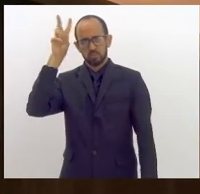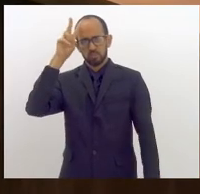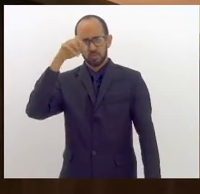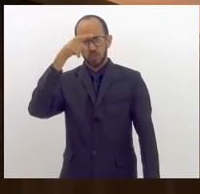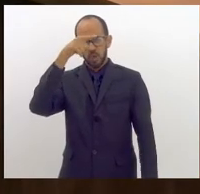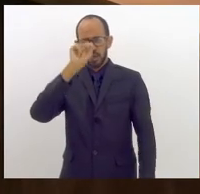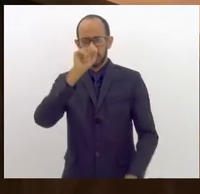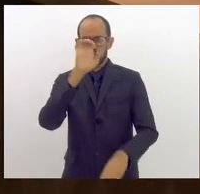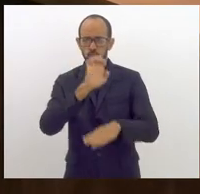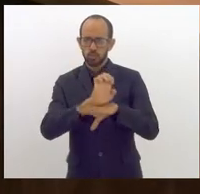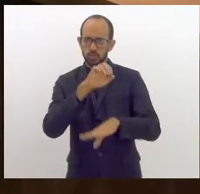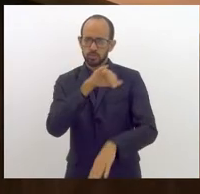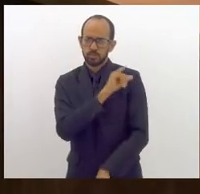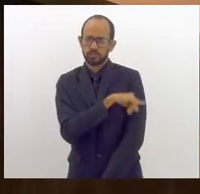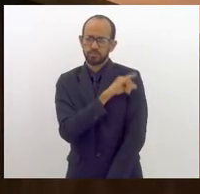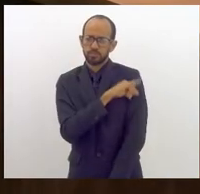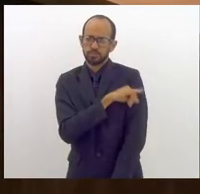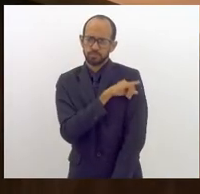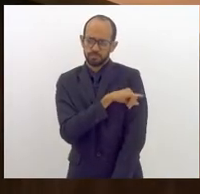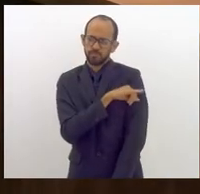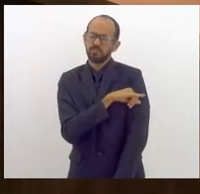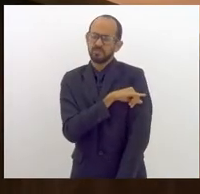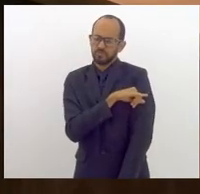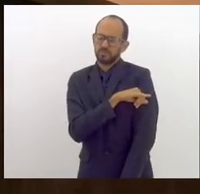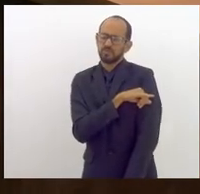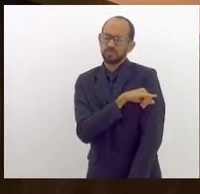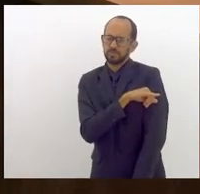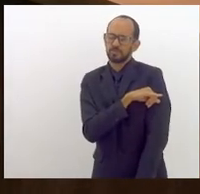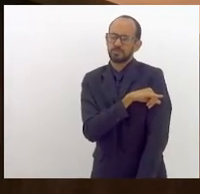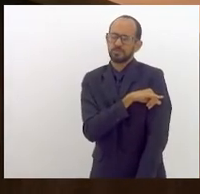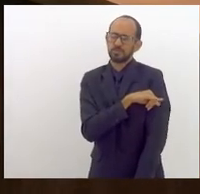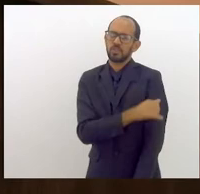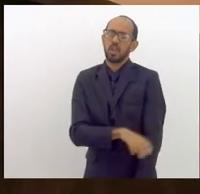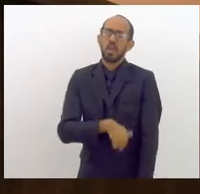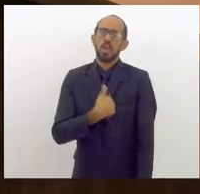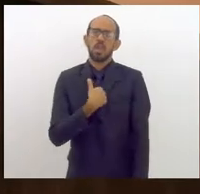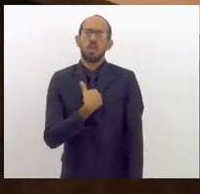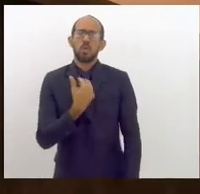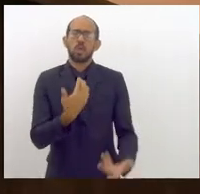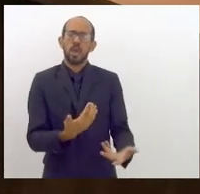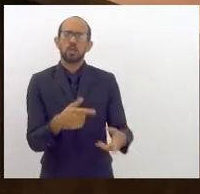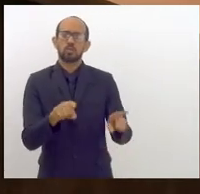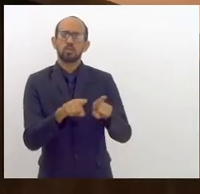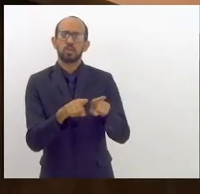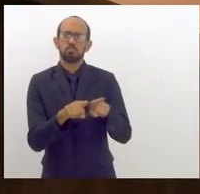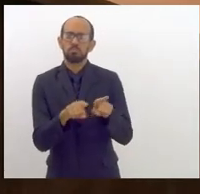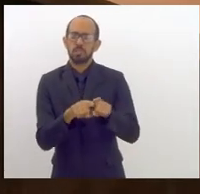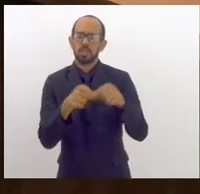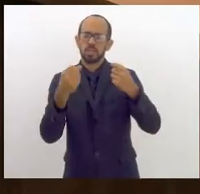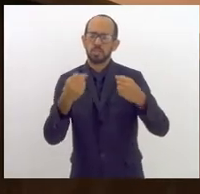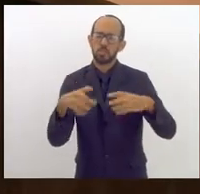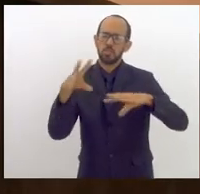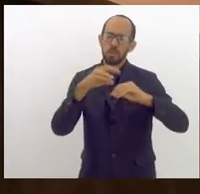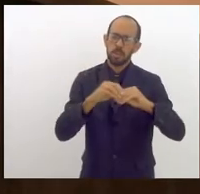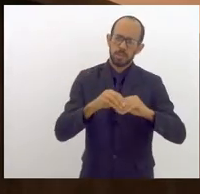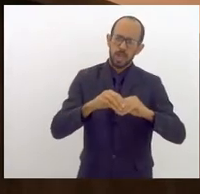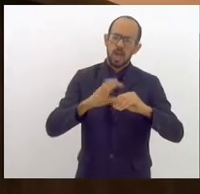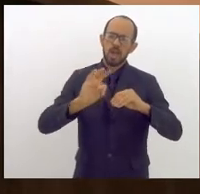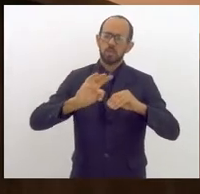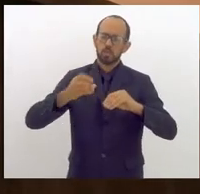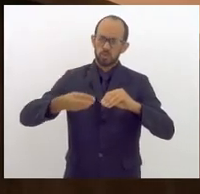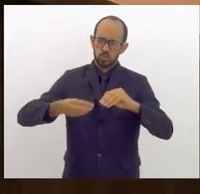grupo Auê eu quero ressaltar para livro que já foi dito e sem Pretender acrescentar